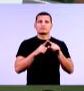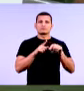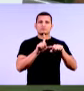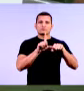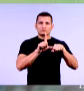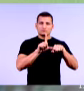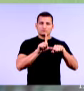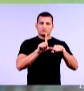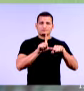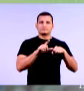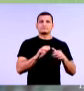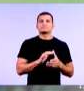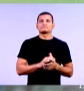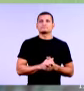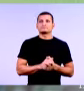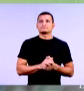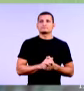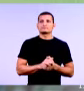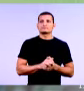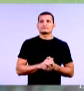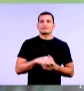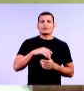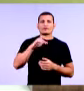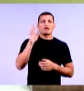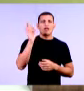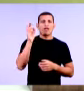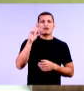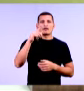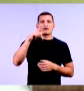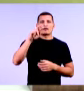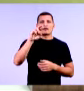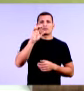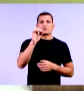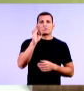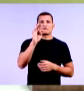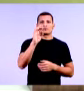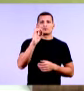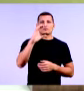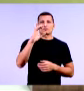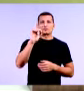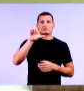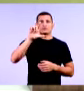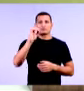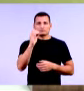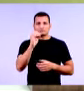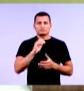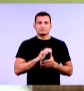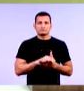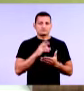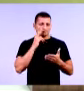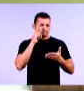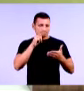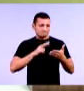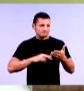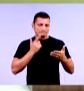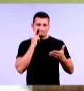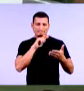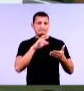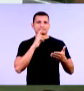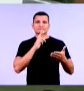E, finalmente, quem é o protocolo, professor? Professor, dentre as respostas aqui, eu não consegui encontrar uma